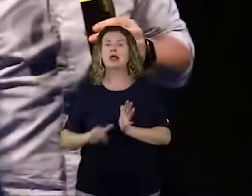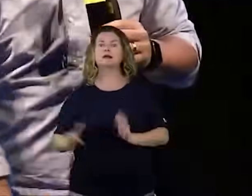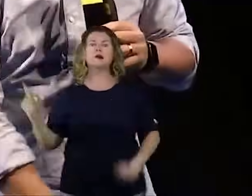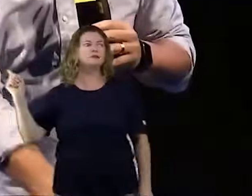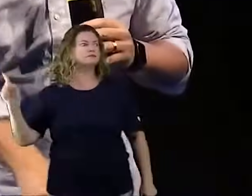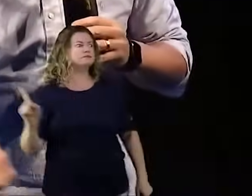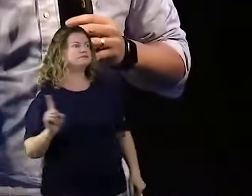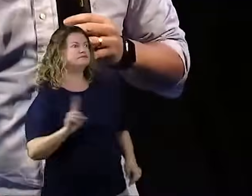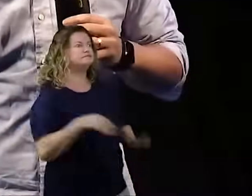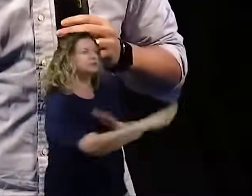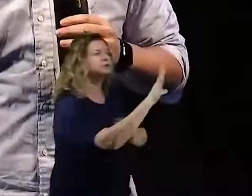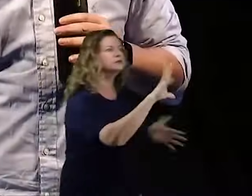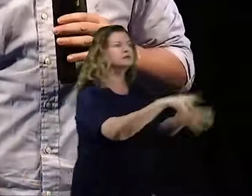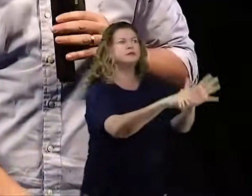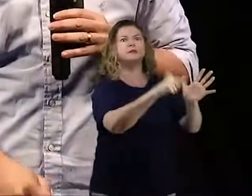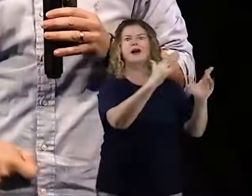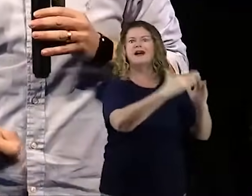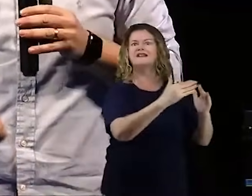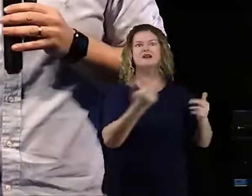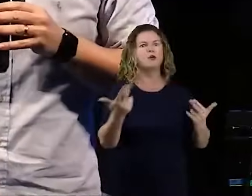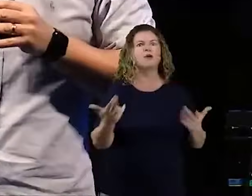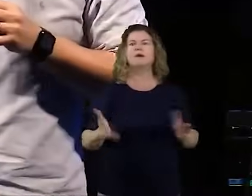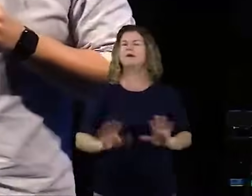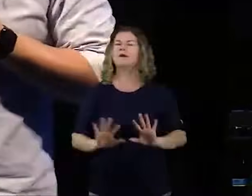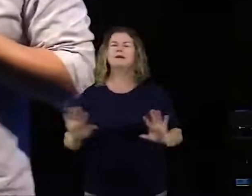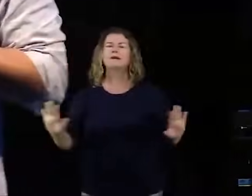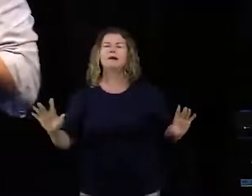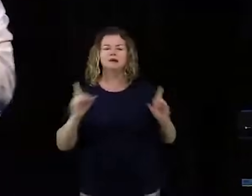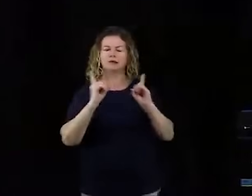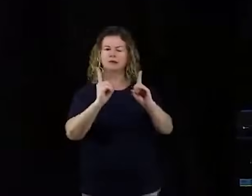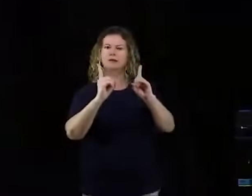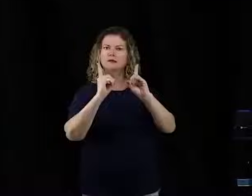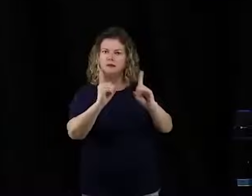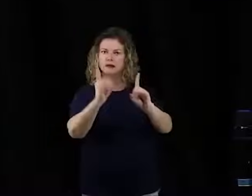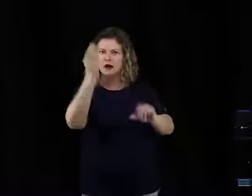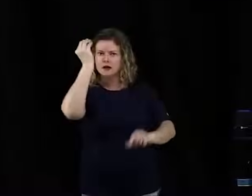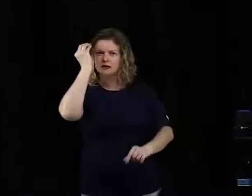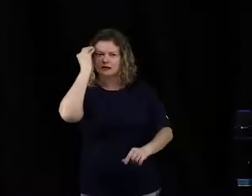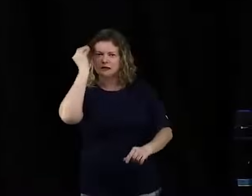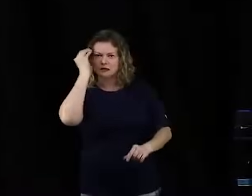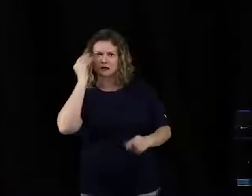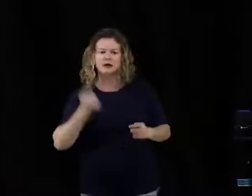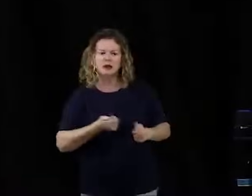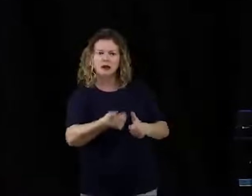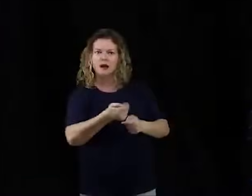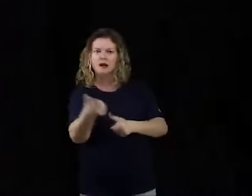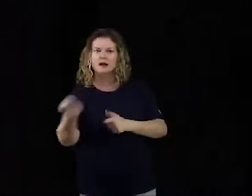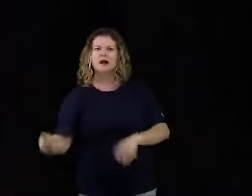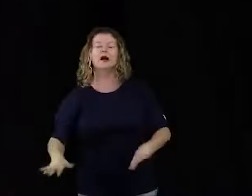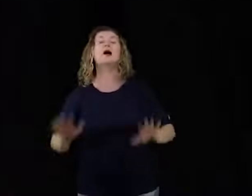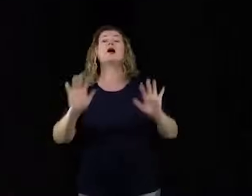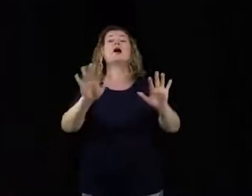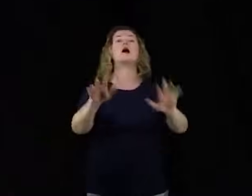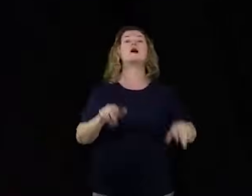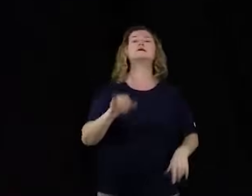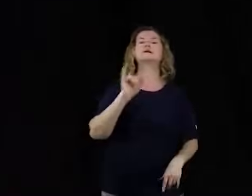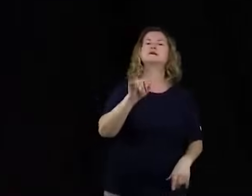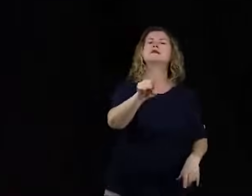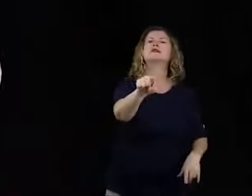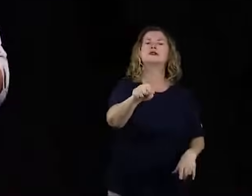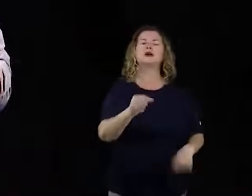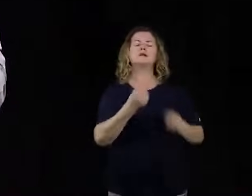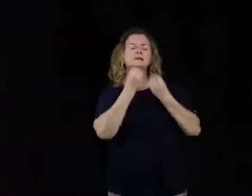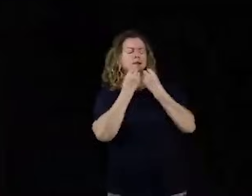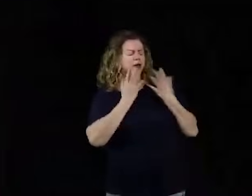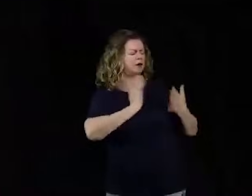o o essa doutrina que tenta te enganar e tenta dizer para você não se você for bonzinho você vai pro